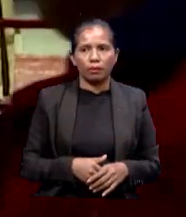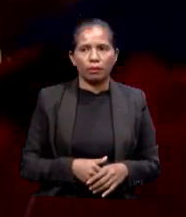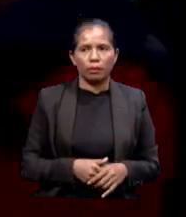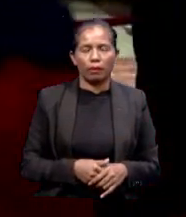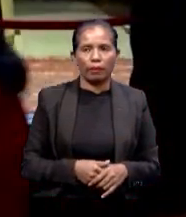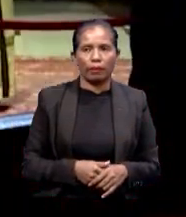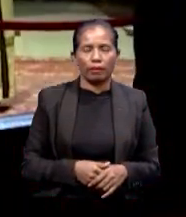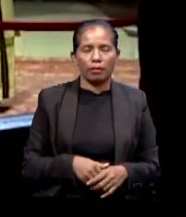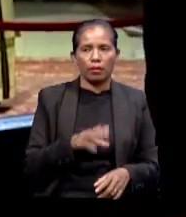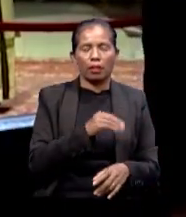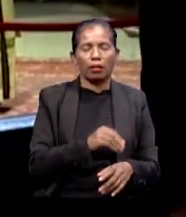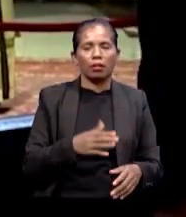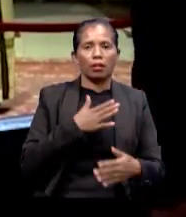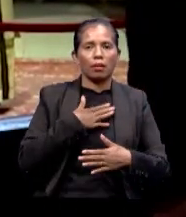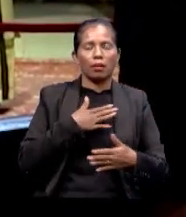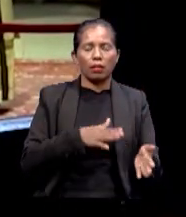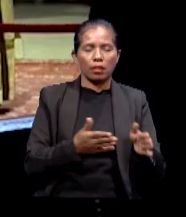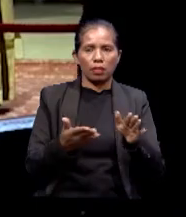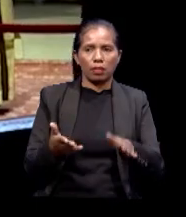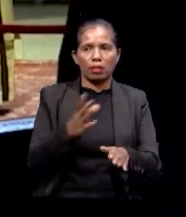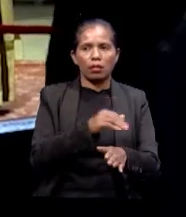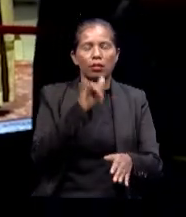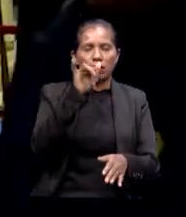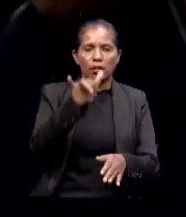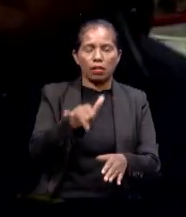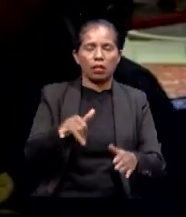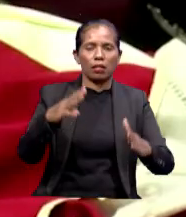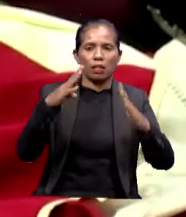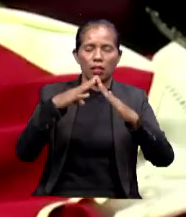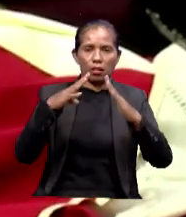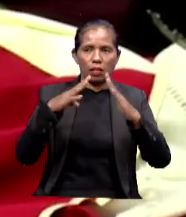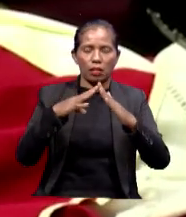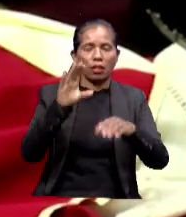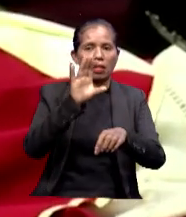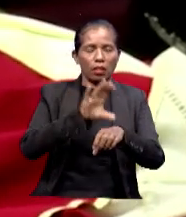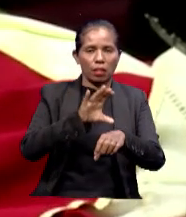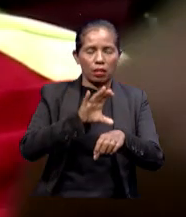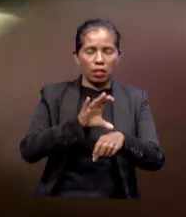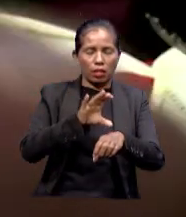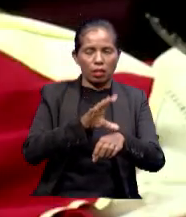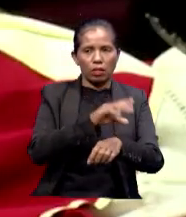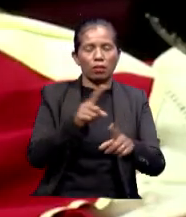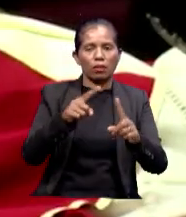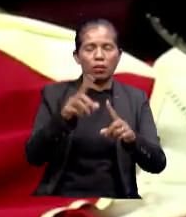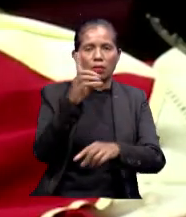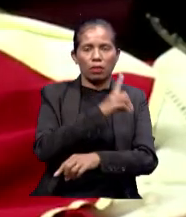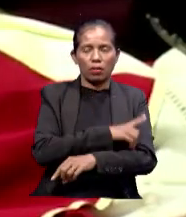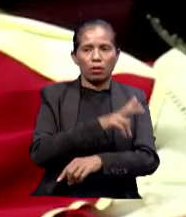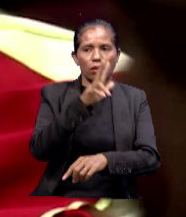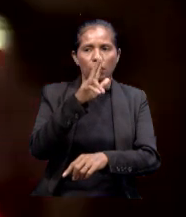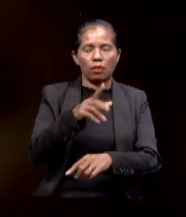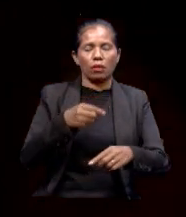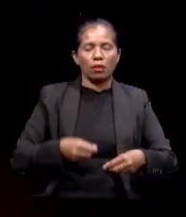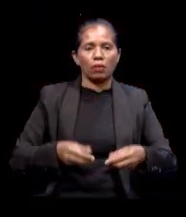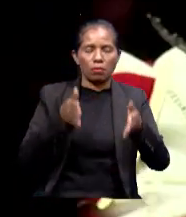Mate isim Papa Emerito Bento XVI serai ia capela mosteiro mater ecclesiae to loron tolu a foi hala